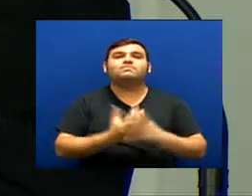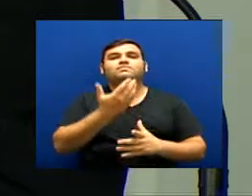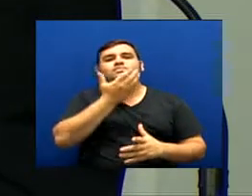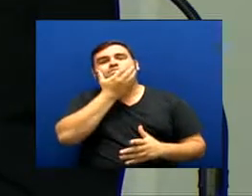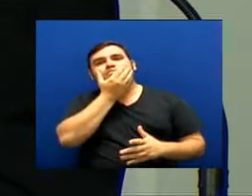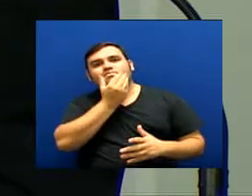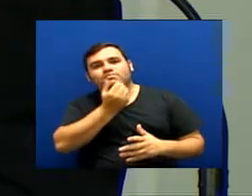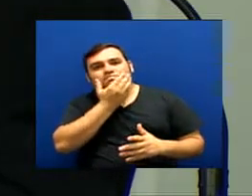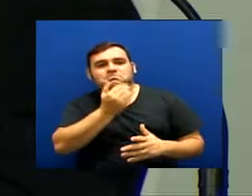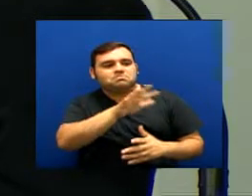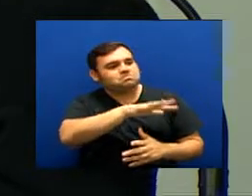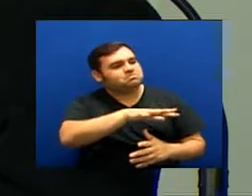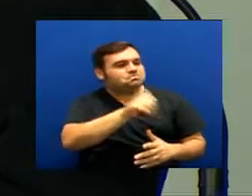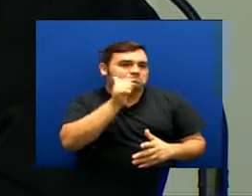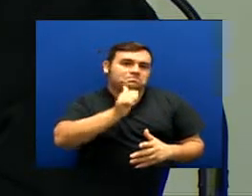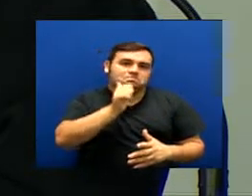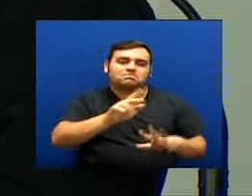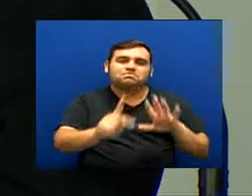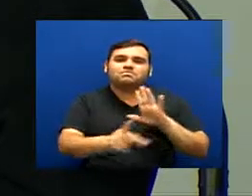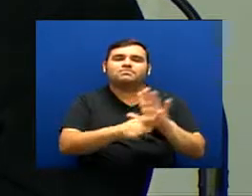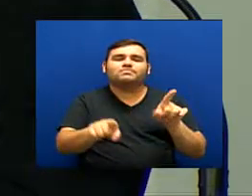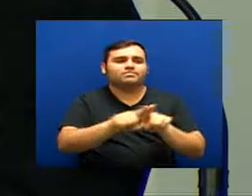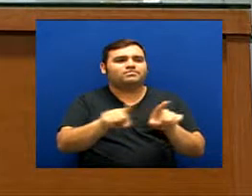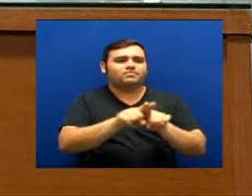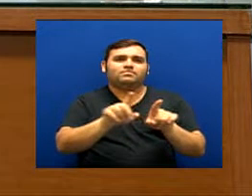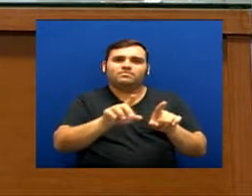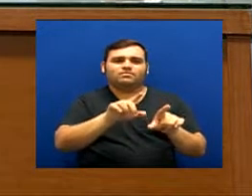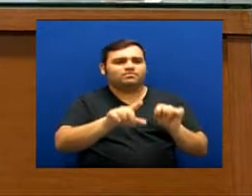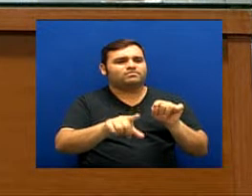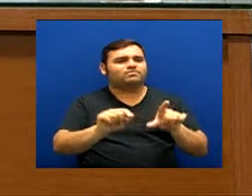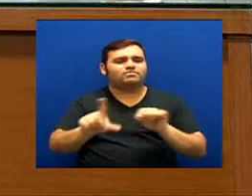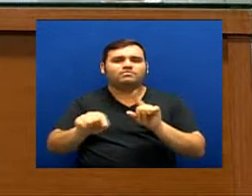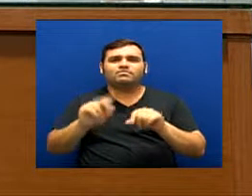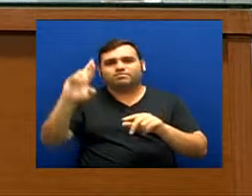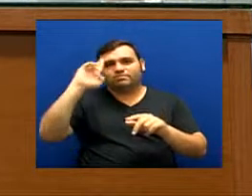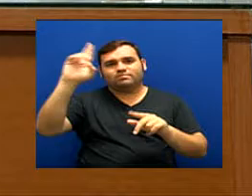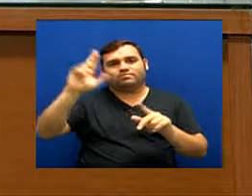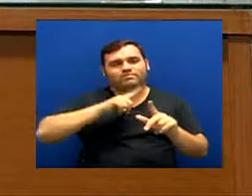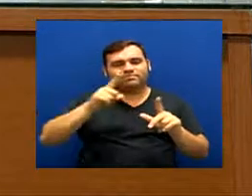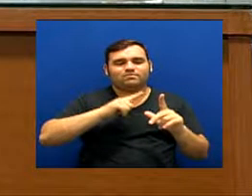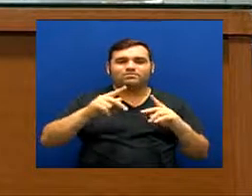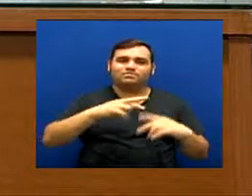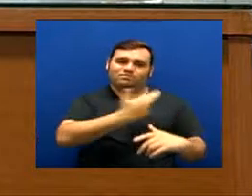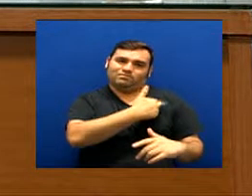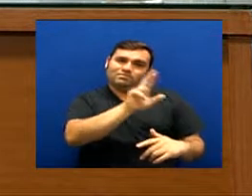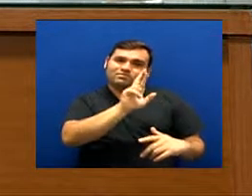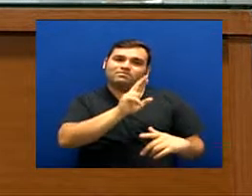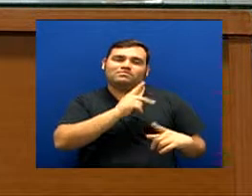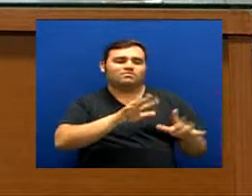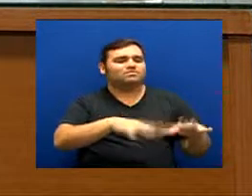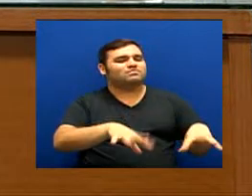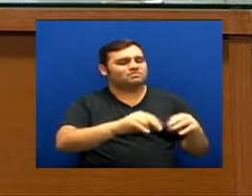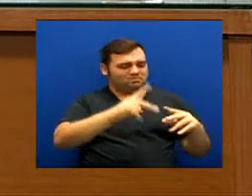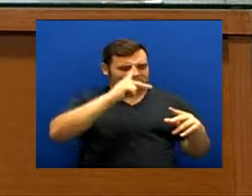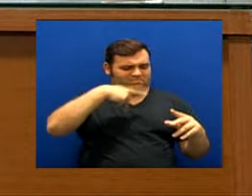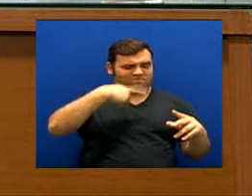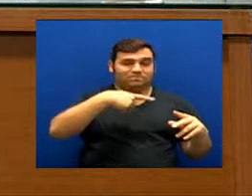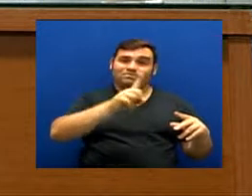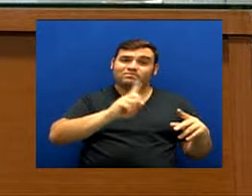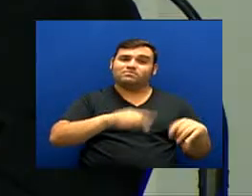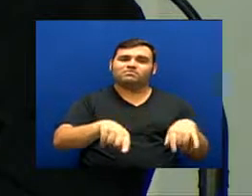né, para estar aqui. Hoje foi uma intimação, viu, pastor? Isto. Que a gente